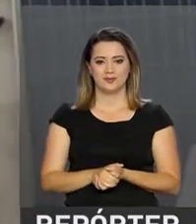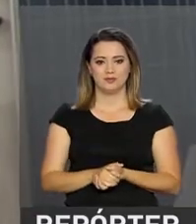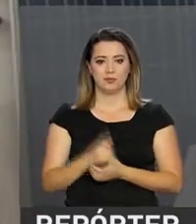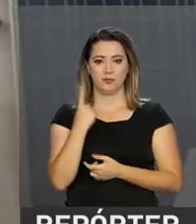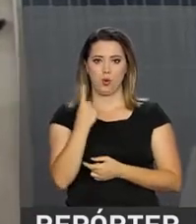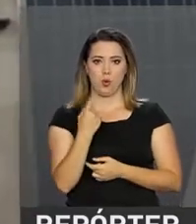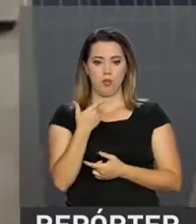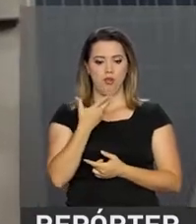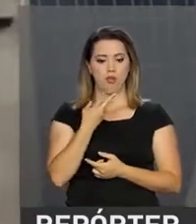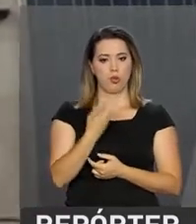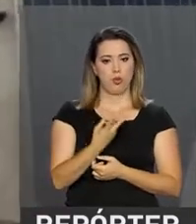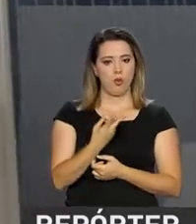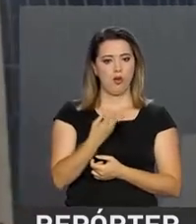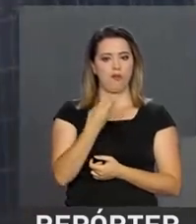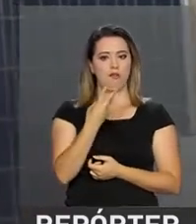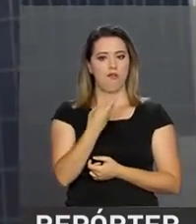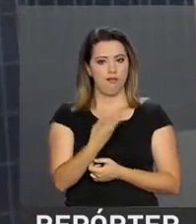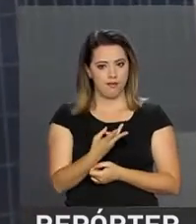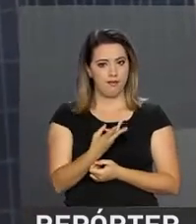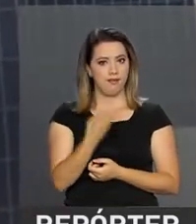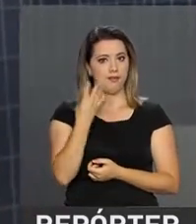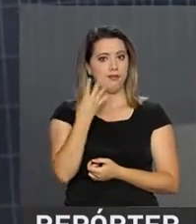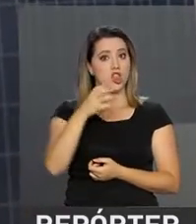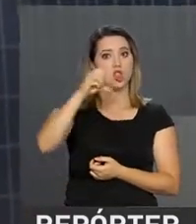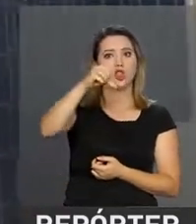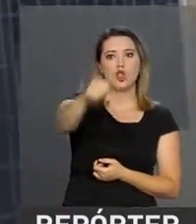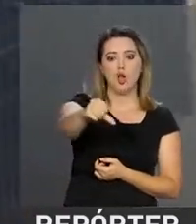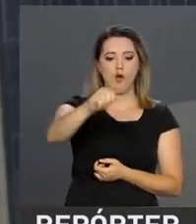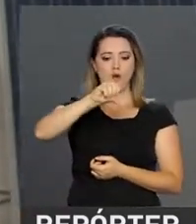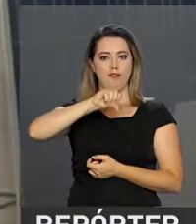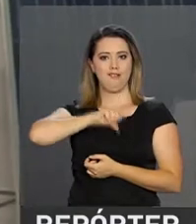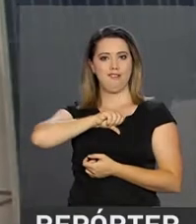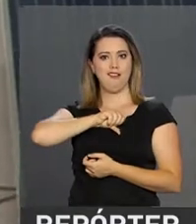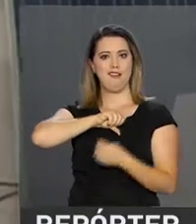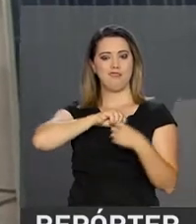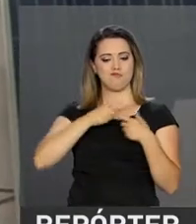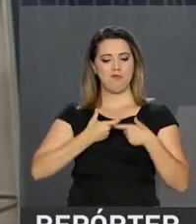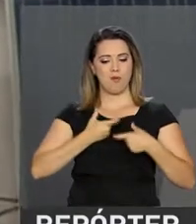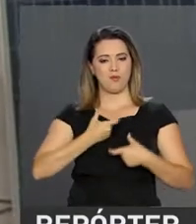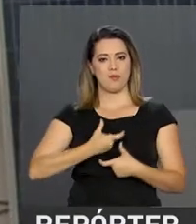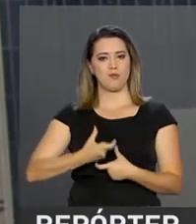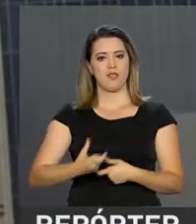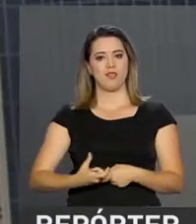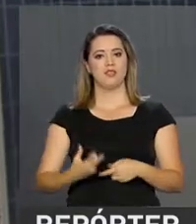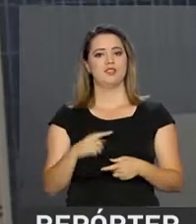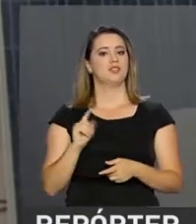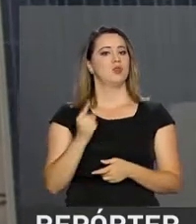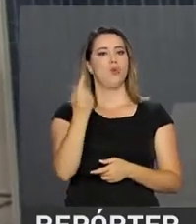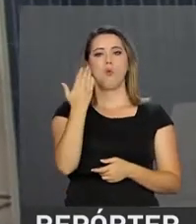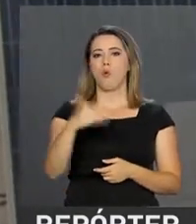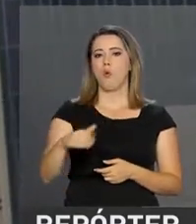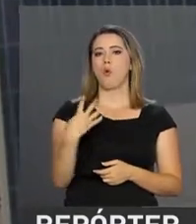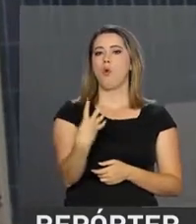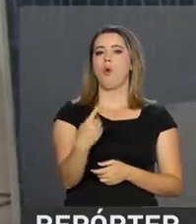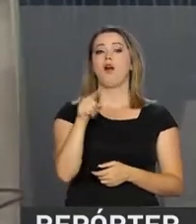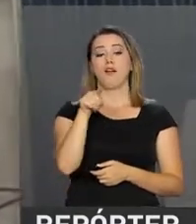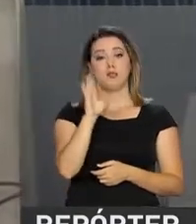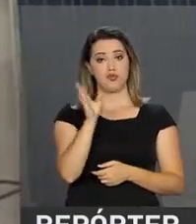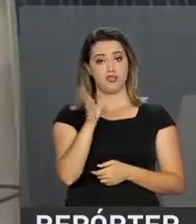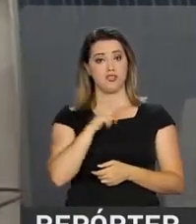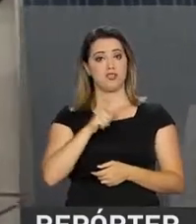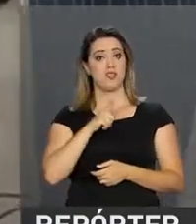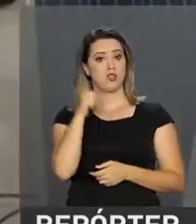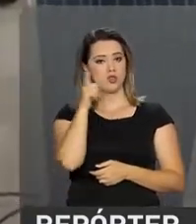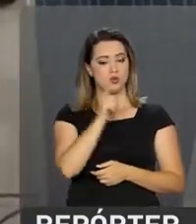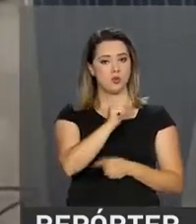Uma, duas, três, nove medalhas no pescoço. E tudo isso não chega nem a um quarto do que Miriam Harumi Koga